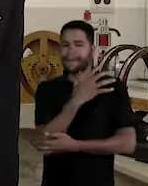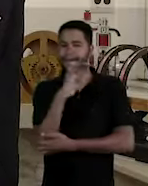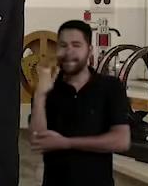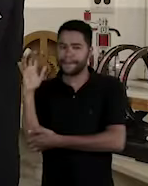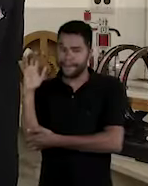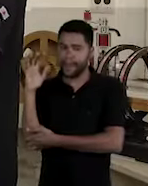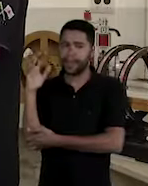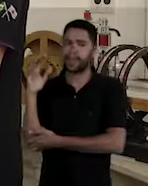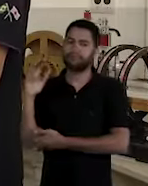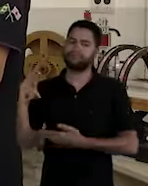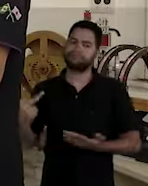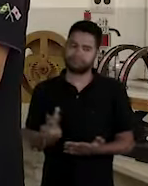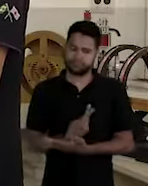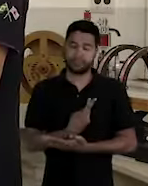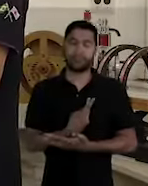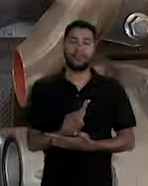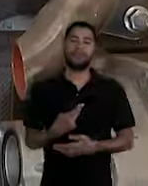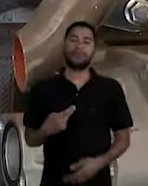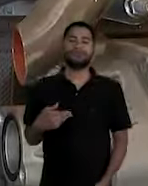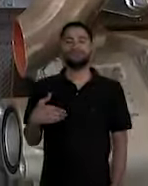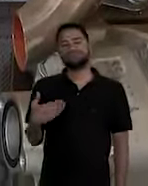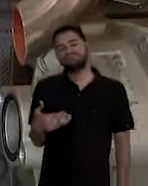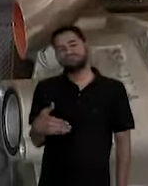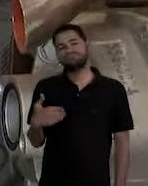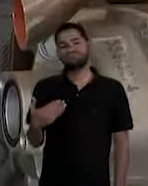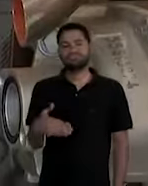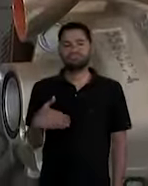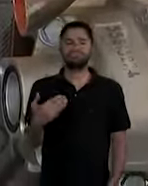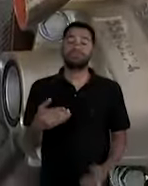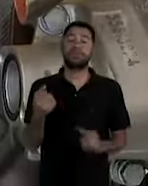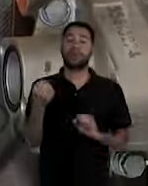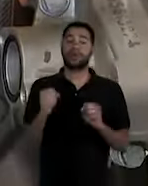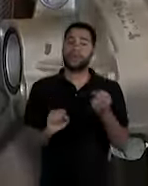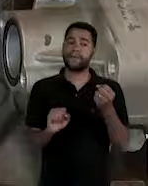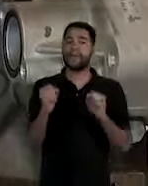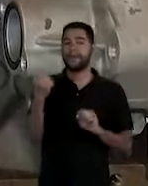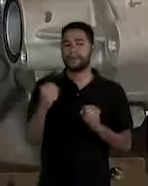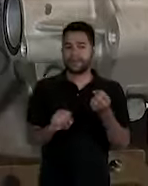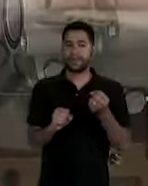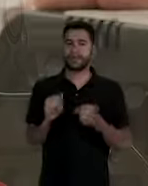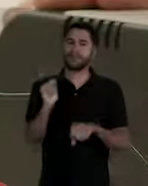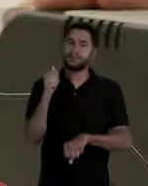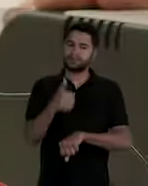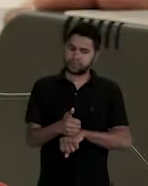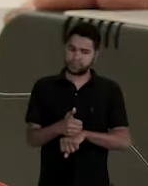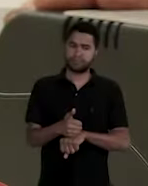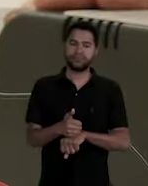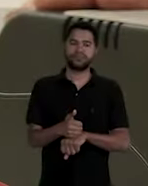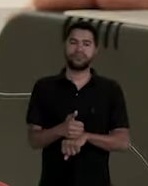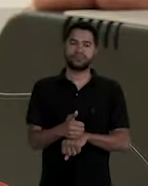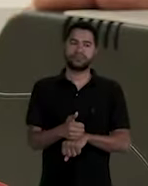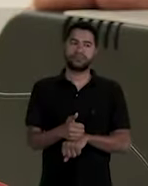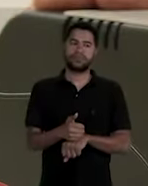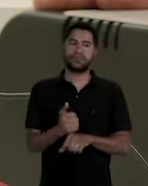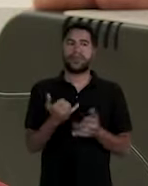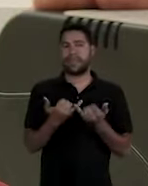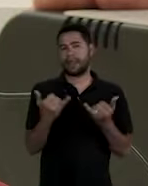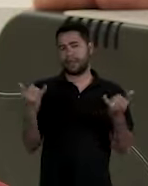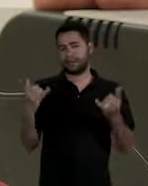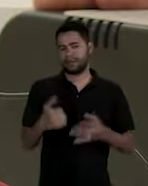motores causam. Então, lentamente, a indústria vai substituir esses motores por motores